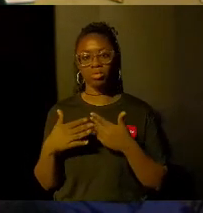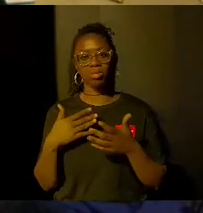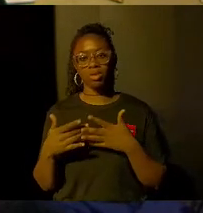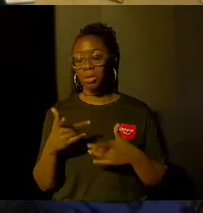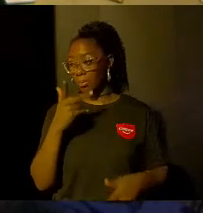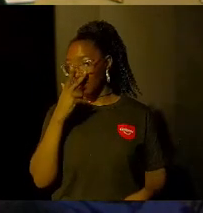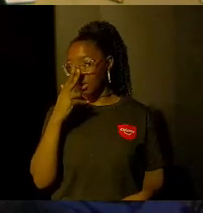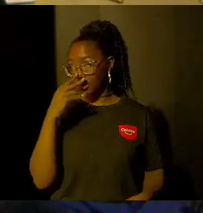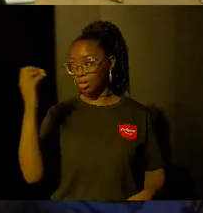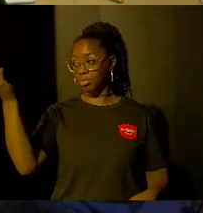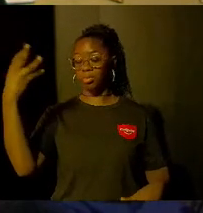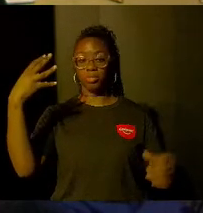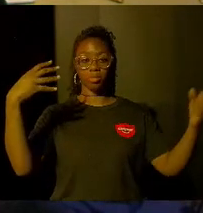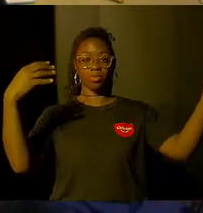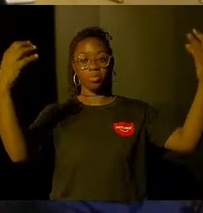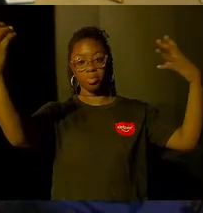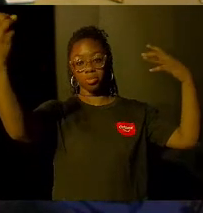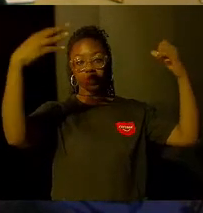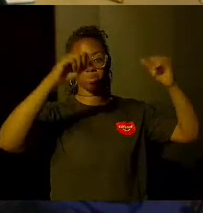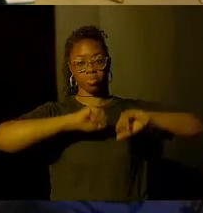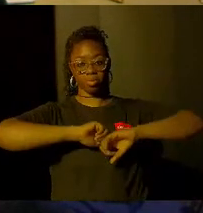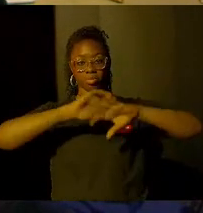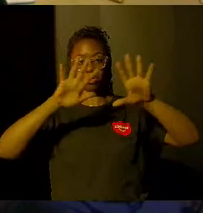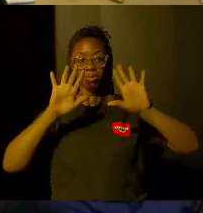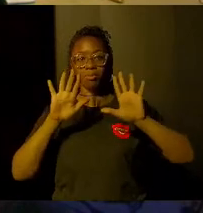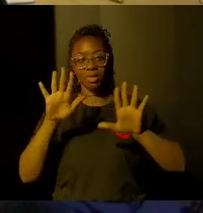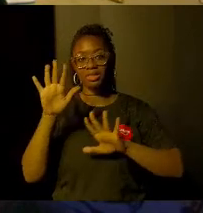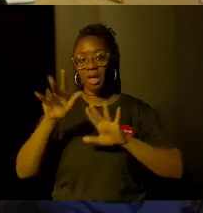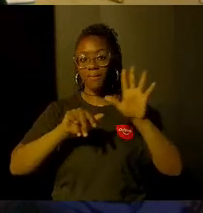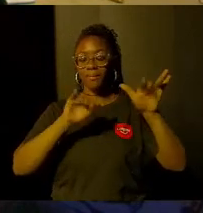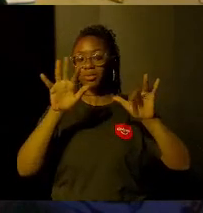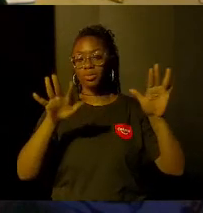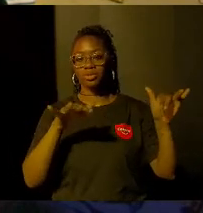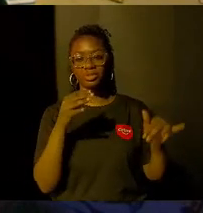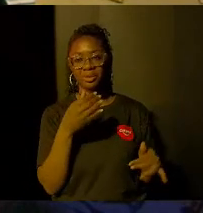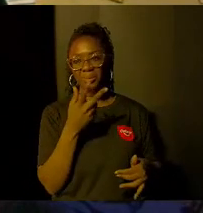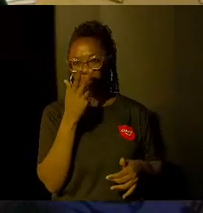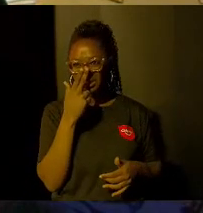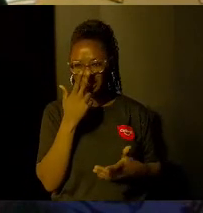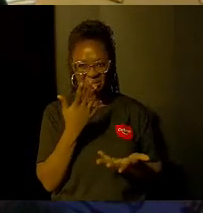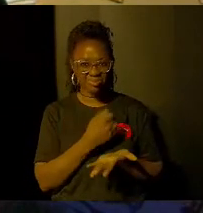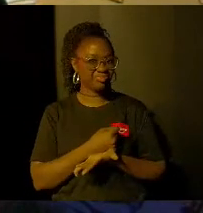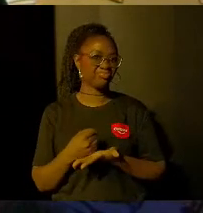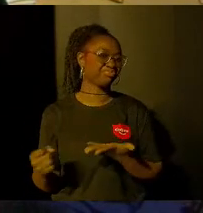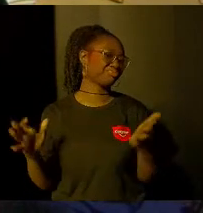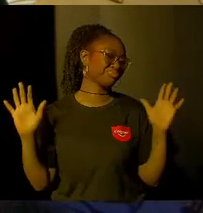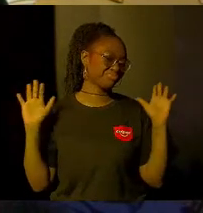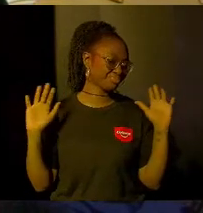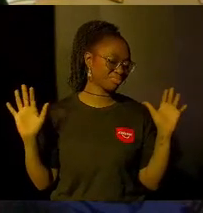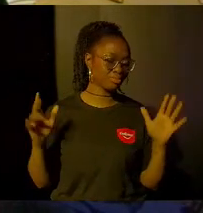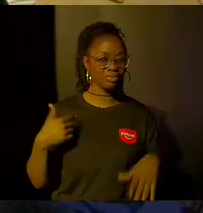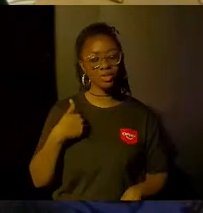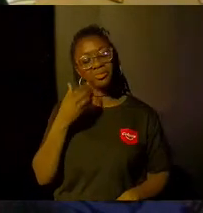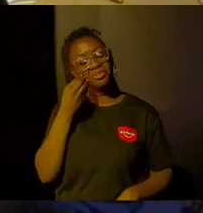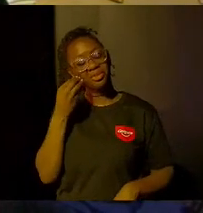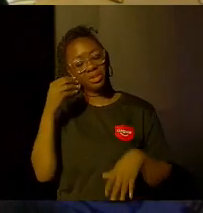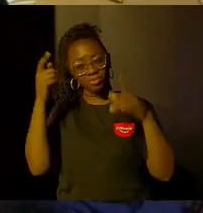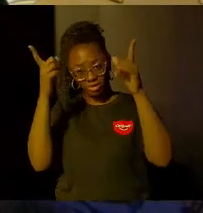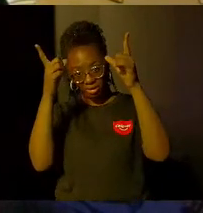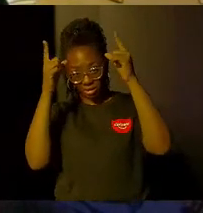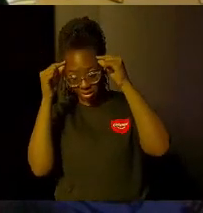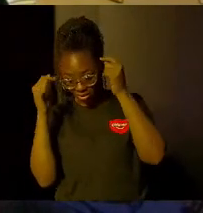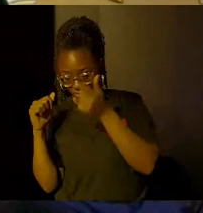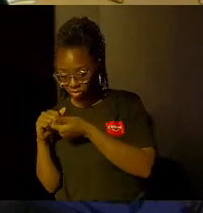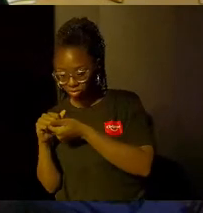iluminação mas a busca se mostrava inútil encontrei inesperado alívio na companhia da garota